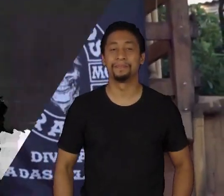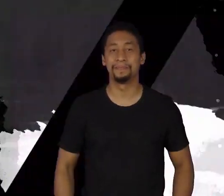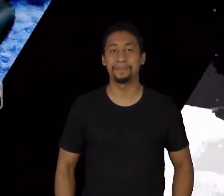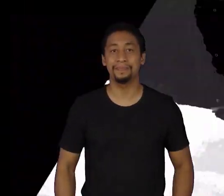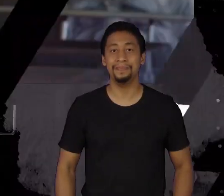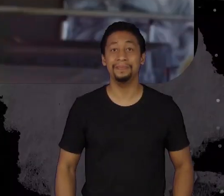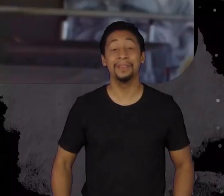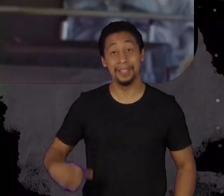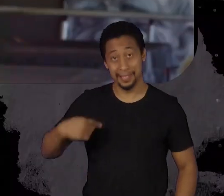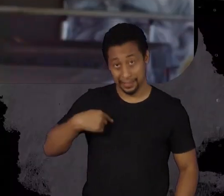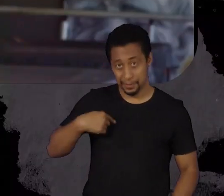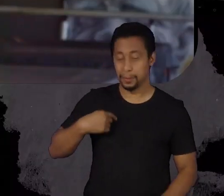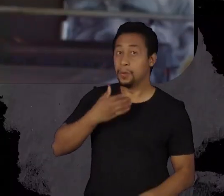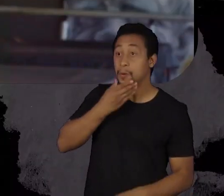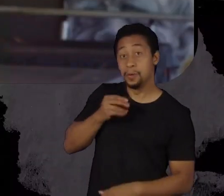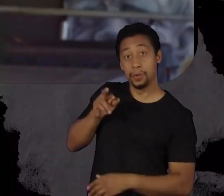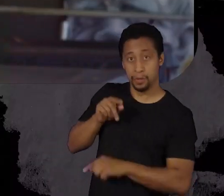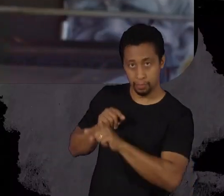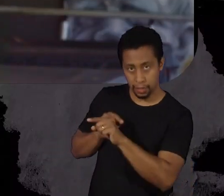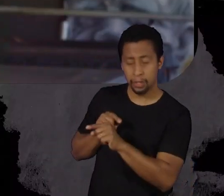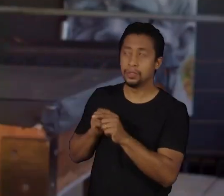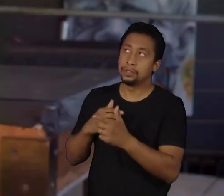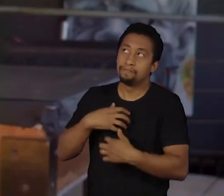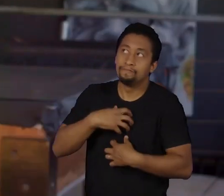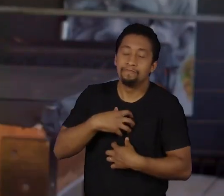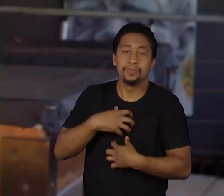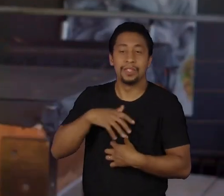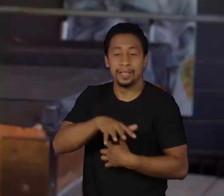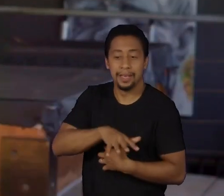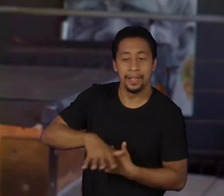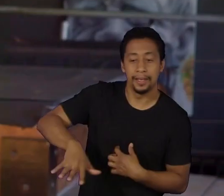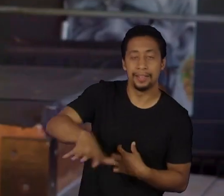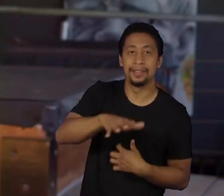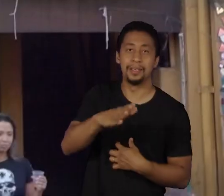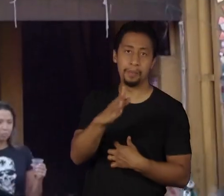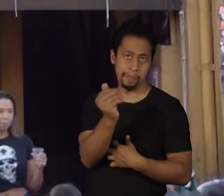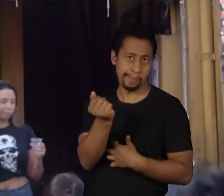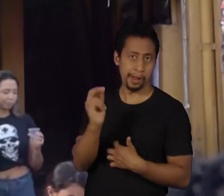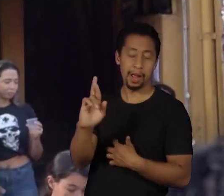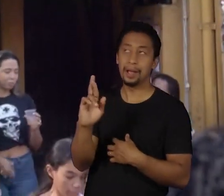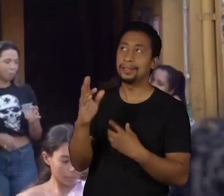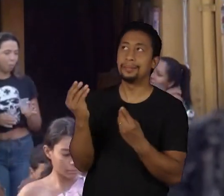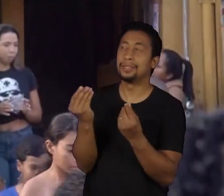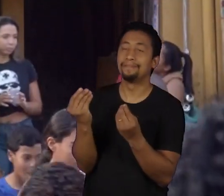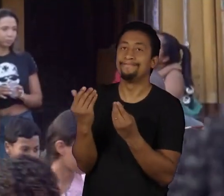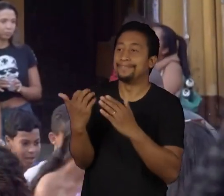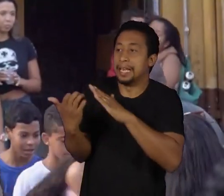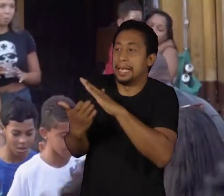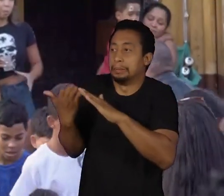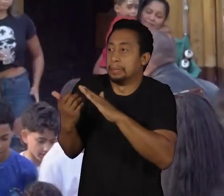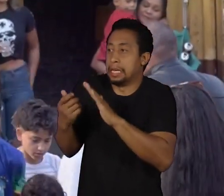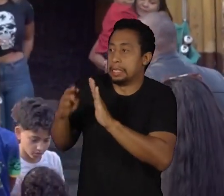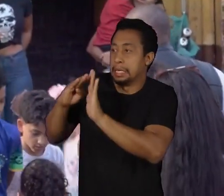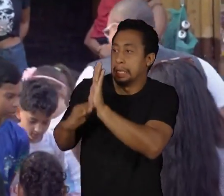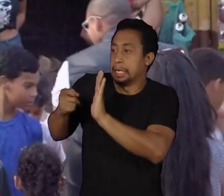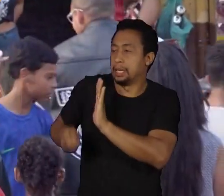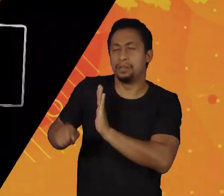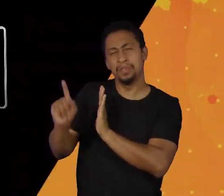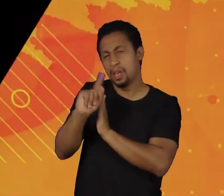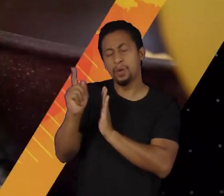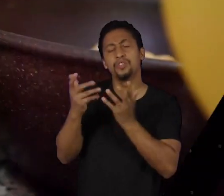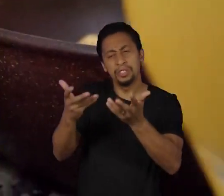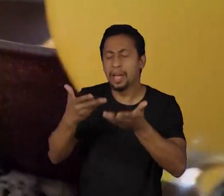Tanto eu como meu irmão, a gente pensa em deixar sempre esse espírito de não é uma coisa empresarial, não. A gente quer ver as pessoas